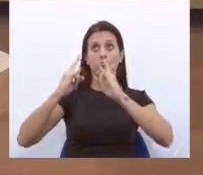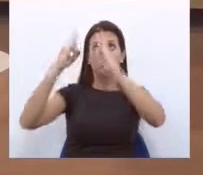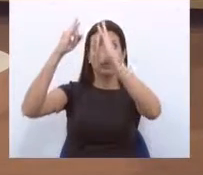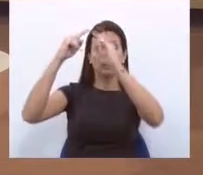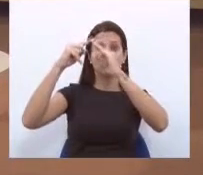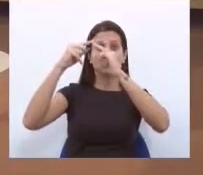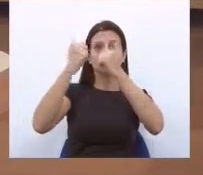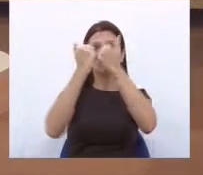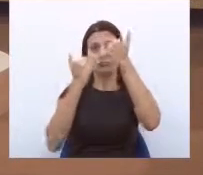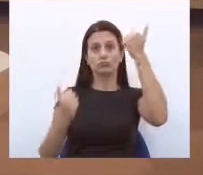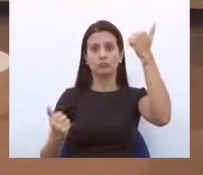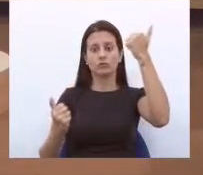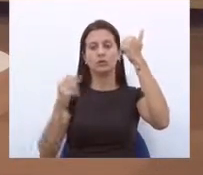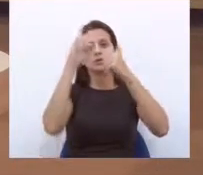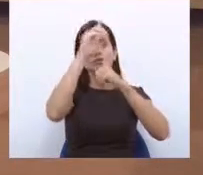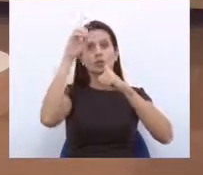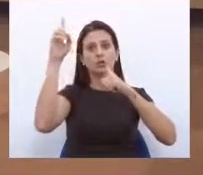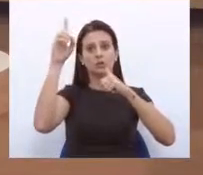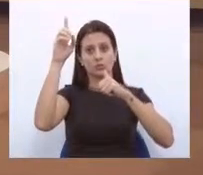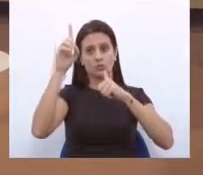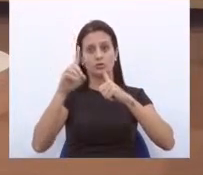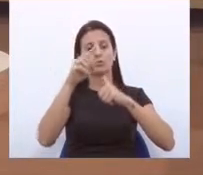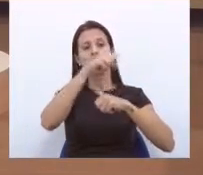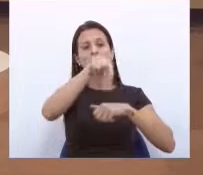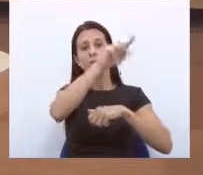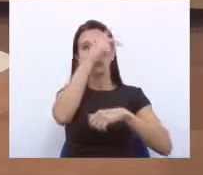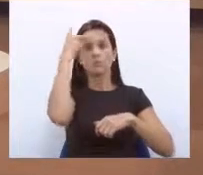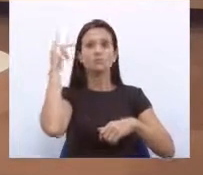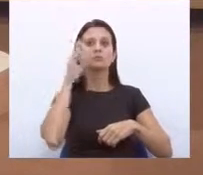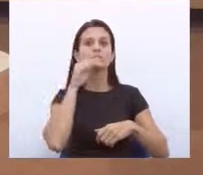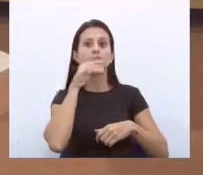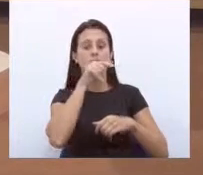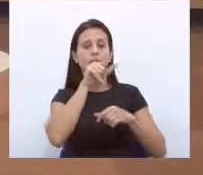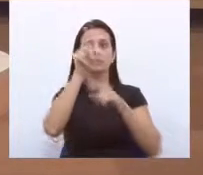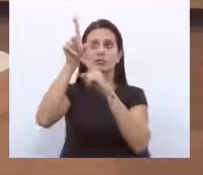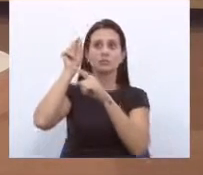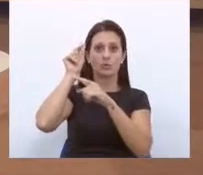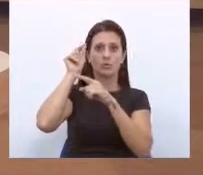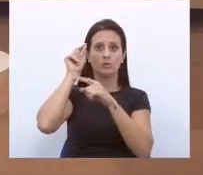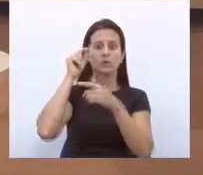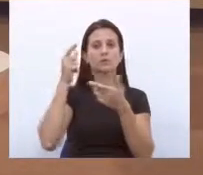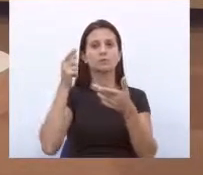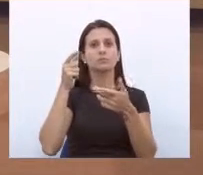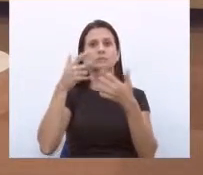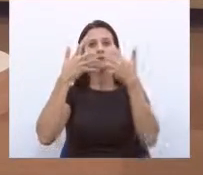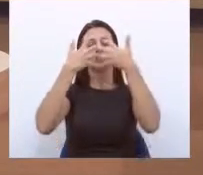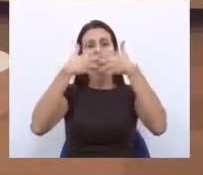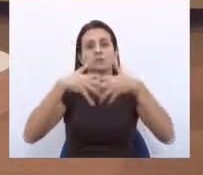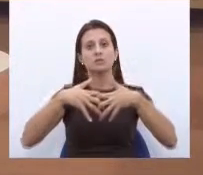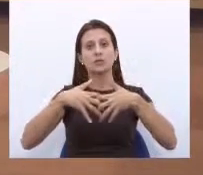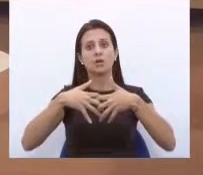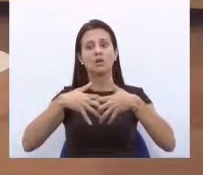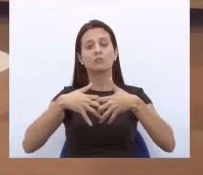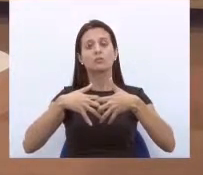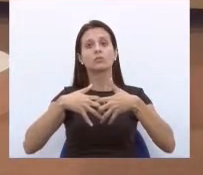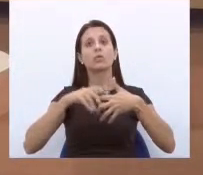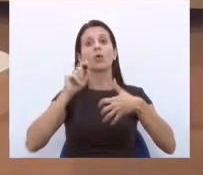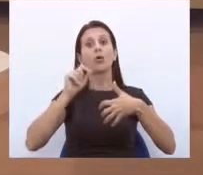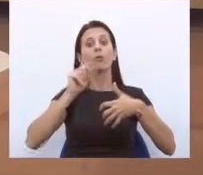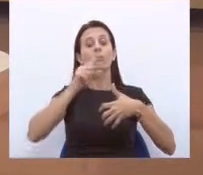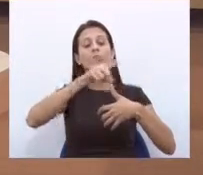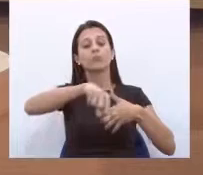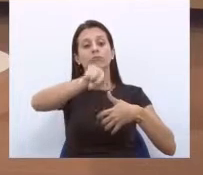diretoria eleita pelos trabalhadores. Sindicato, num contexto no geral, são todos os trabalhadores e